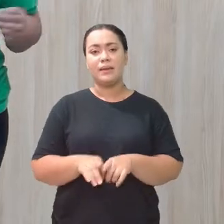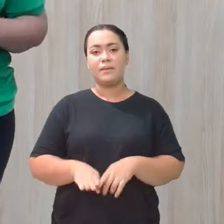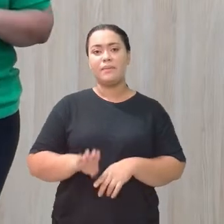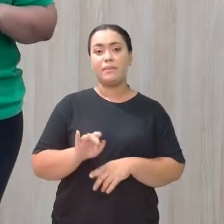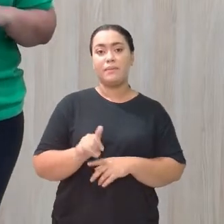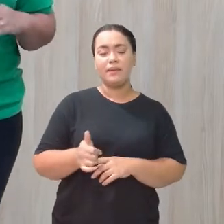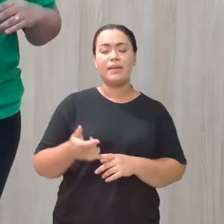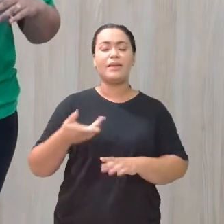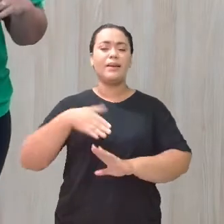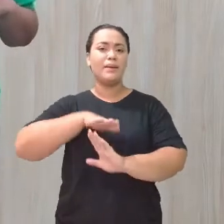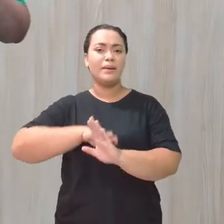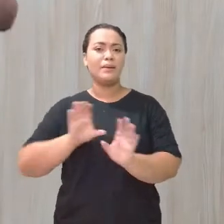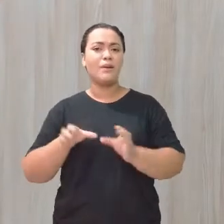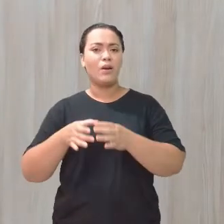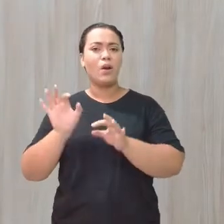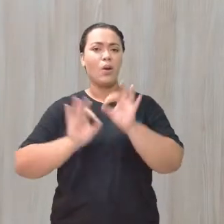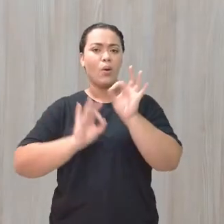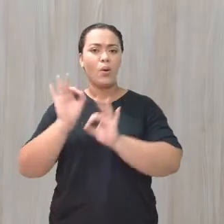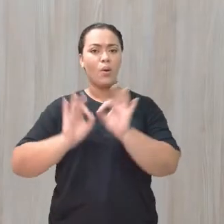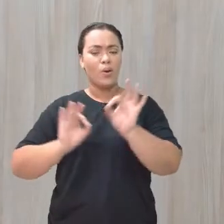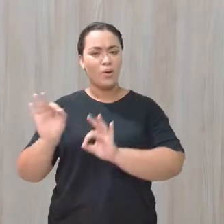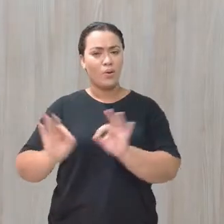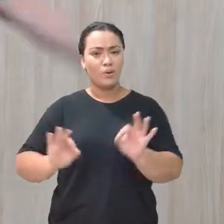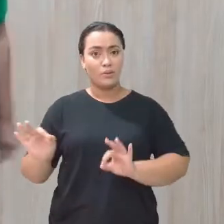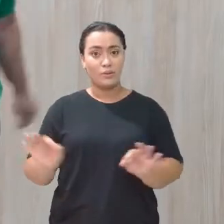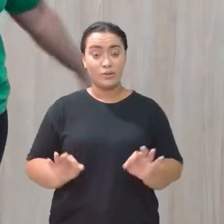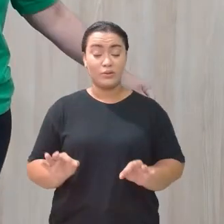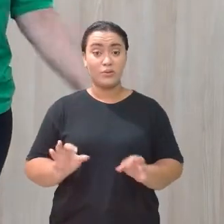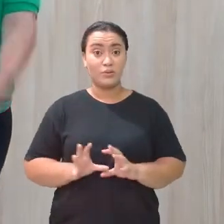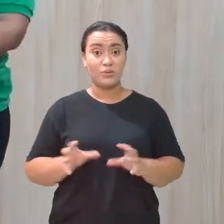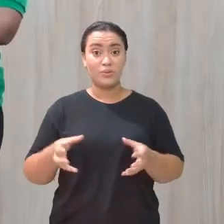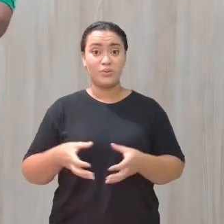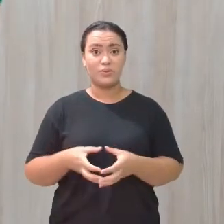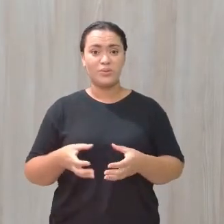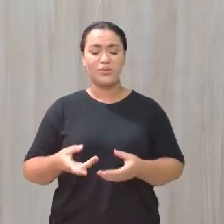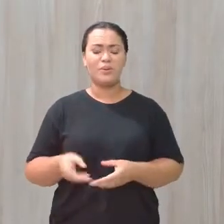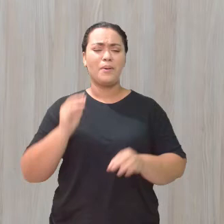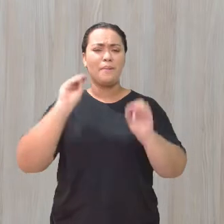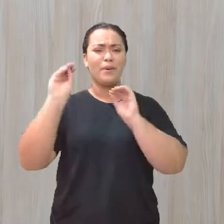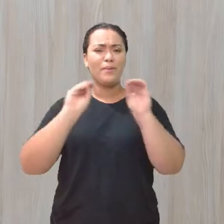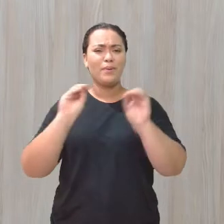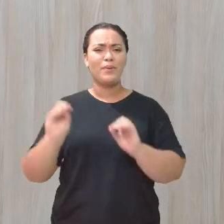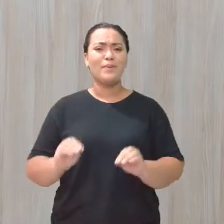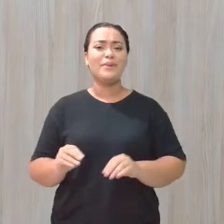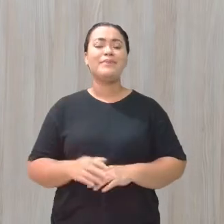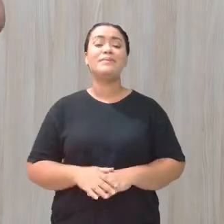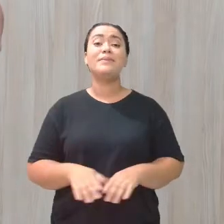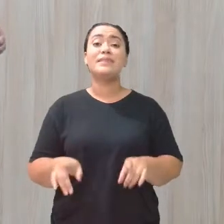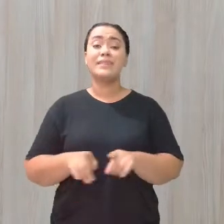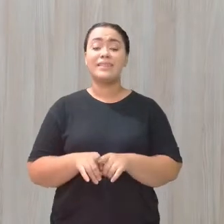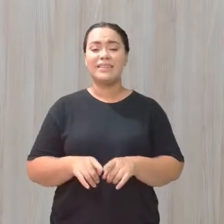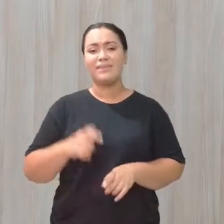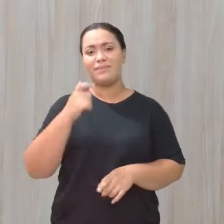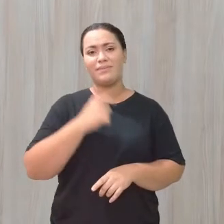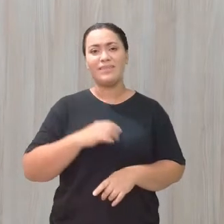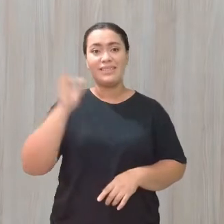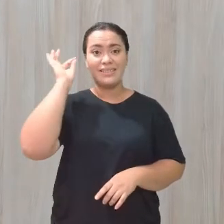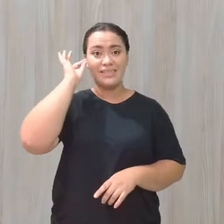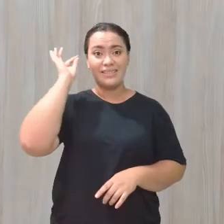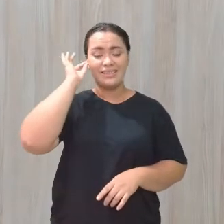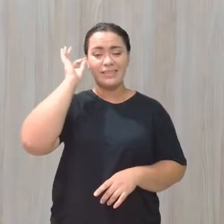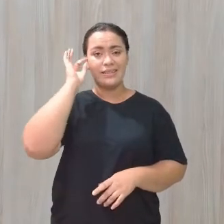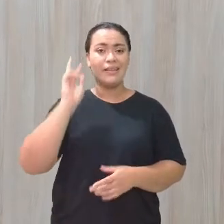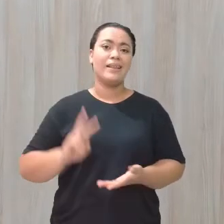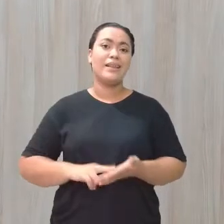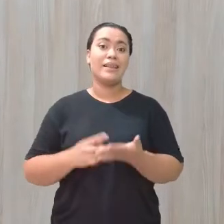que está ali organizando todo o nosso material, um beijo para ela. Estou com Gisela, a